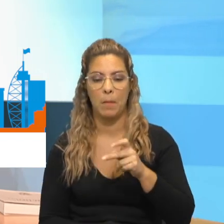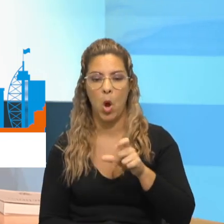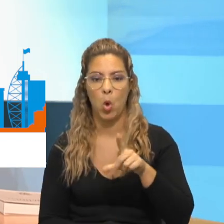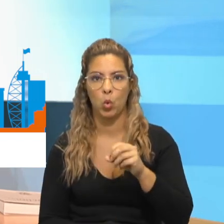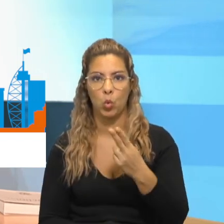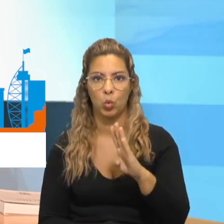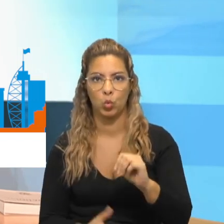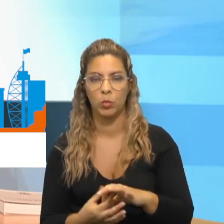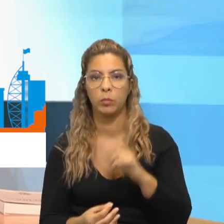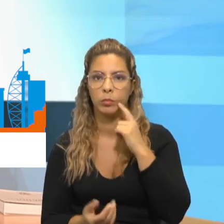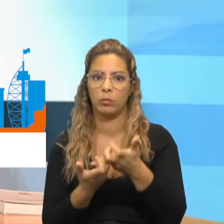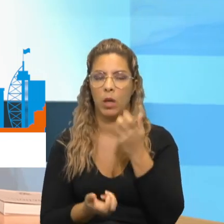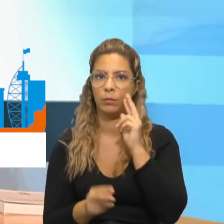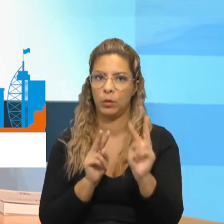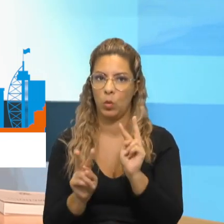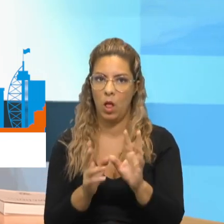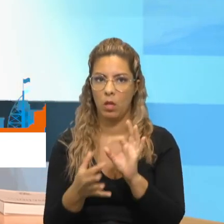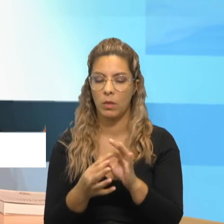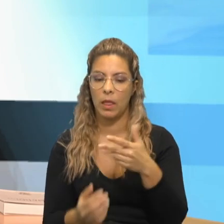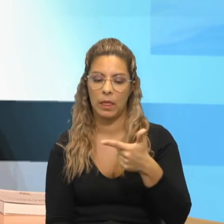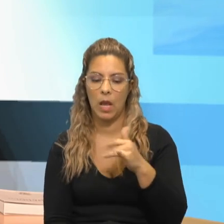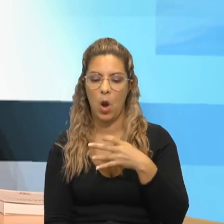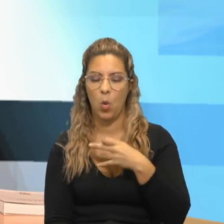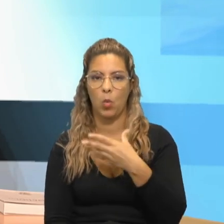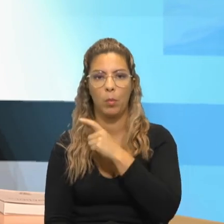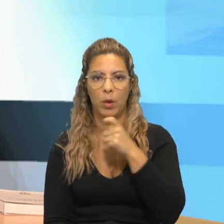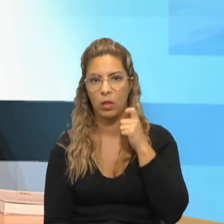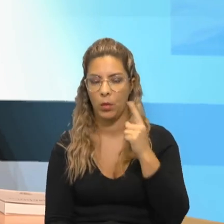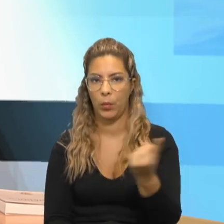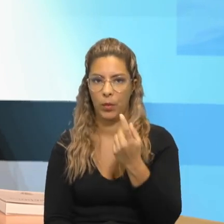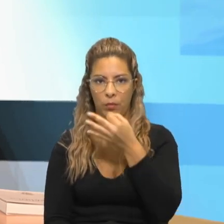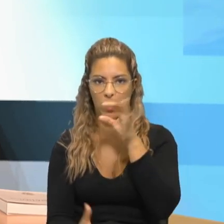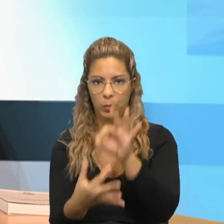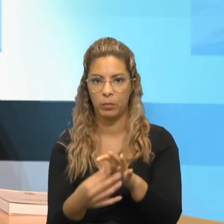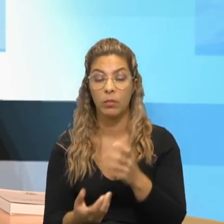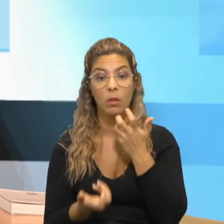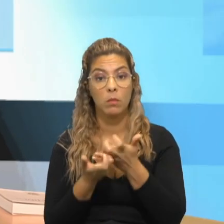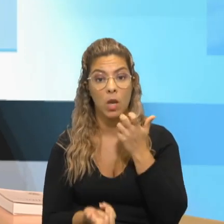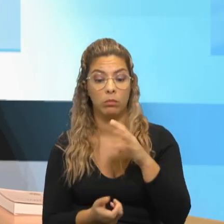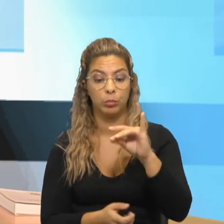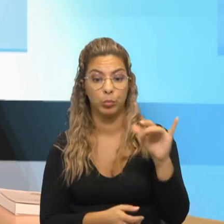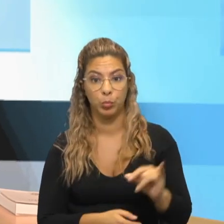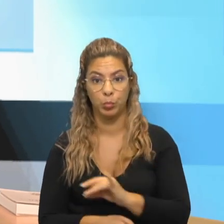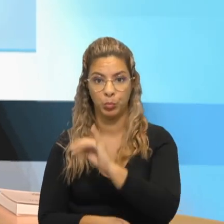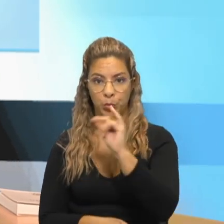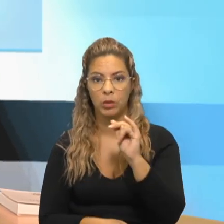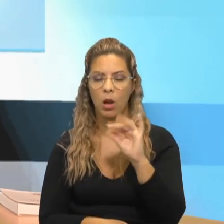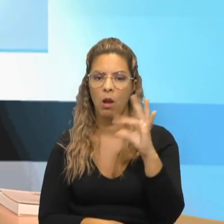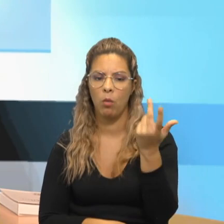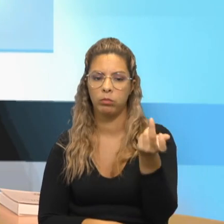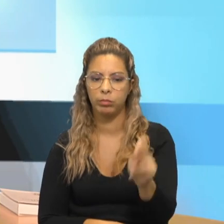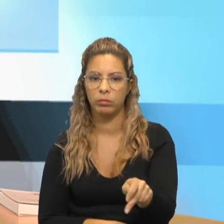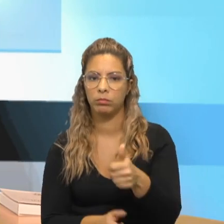de um projeto que o padre Tiago Melo nos vai falar daqui a pouco. Primeiro, destacamos geografias onde acontece a